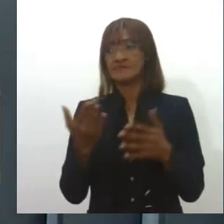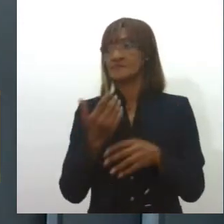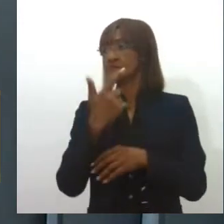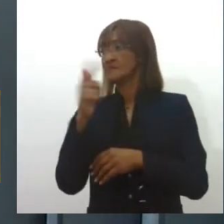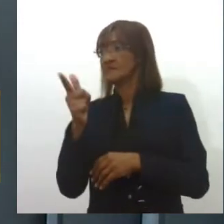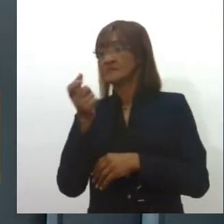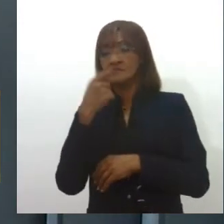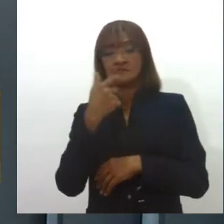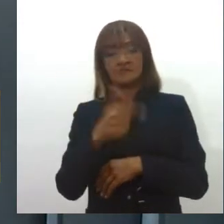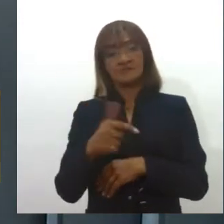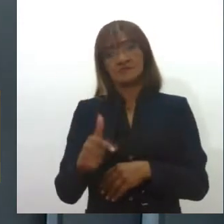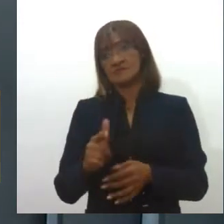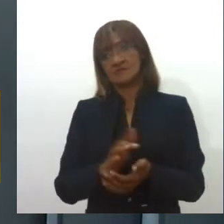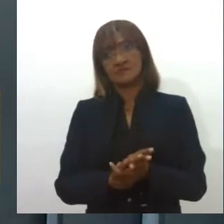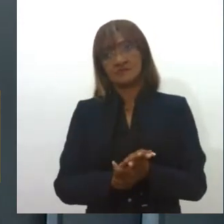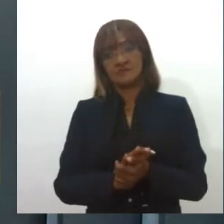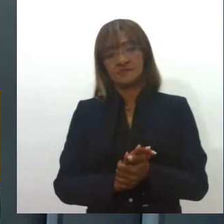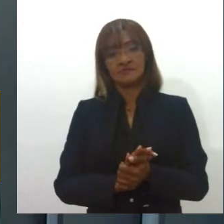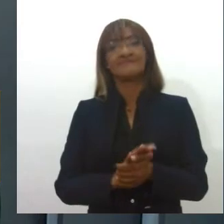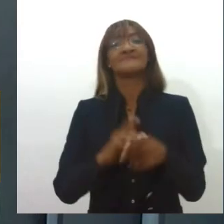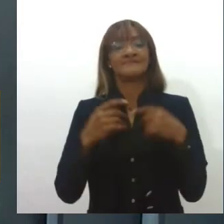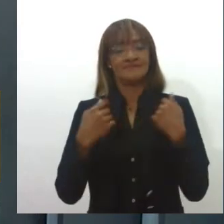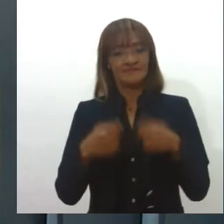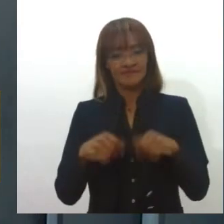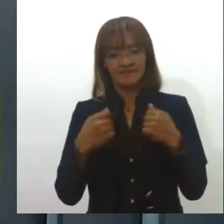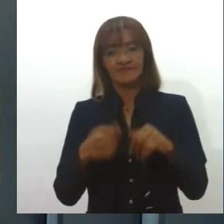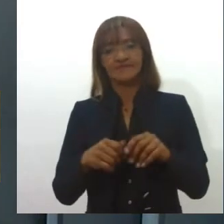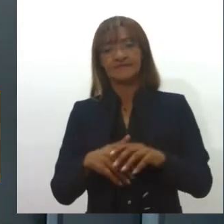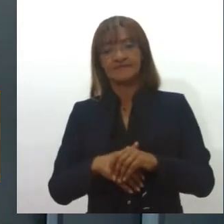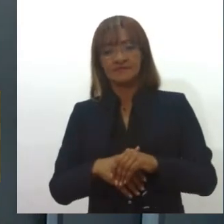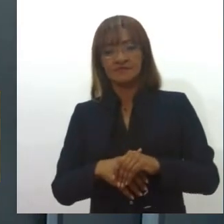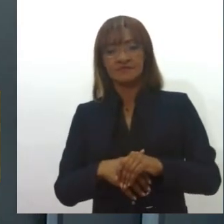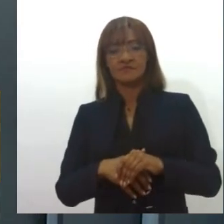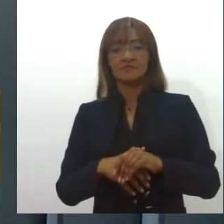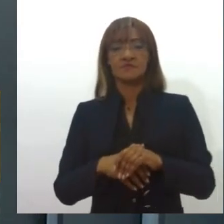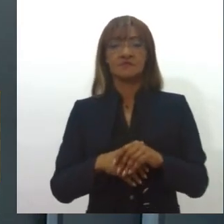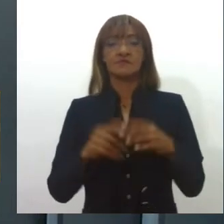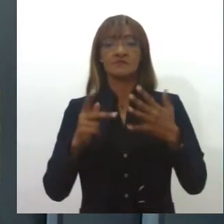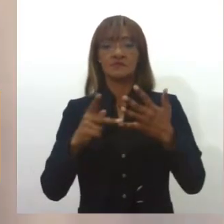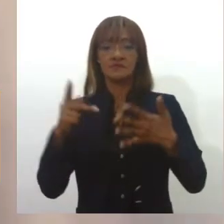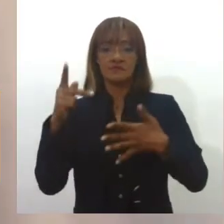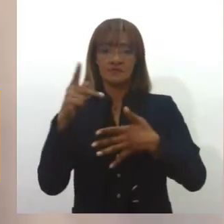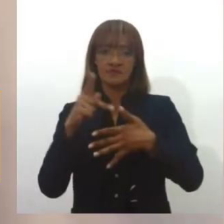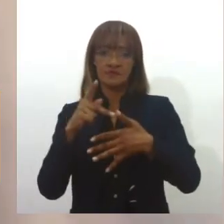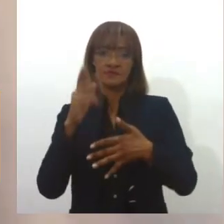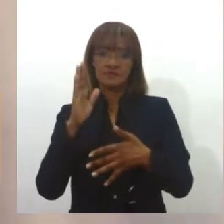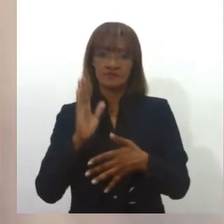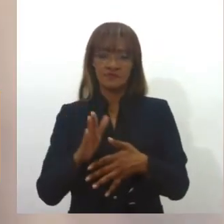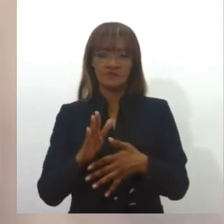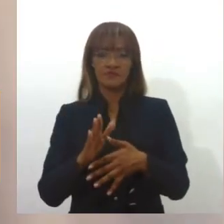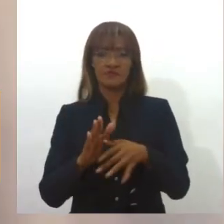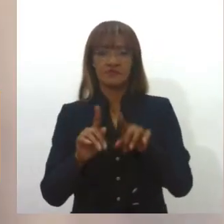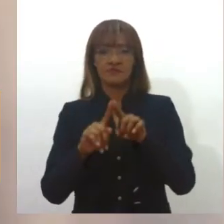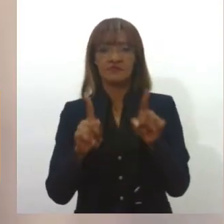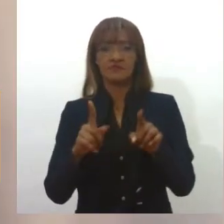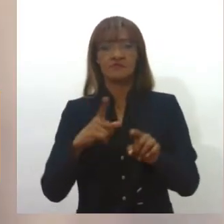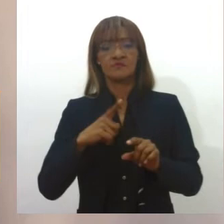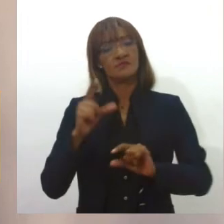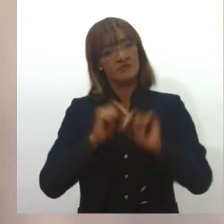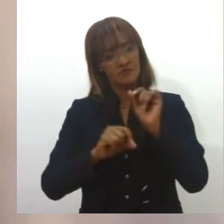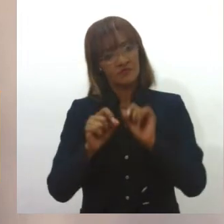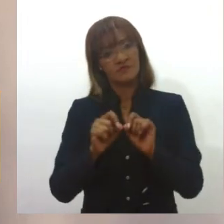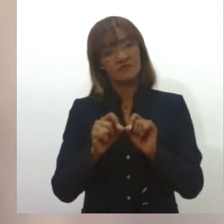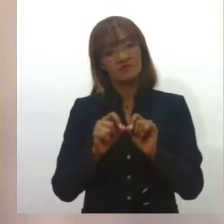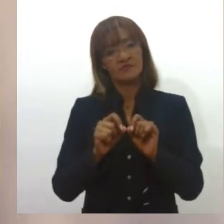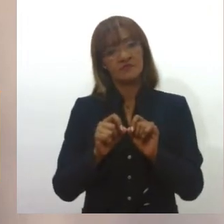Realmente, esse tem que mudar os hábitos. Isso aí, é prioridade mudar hábito de vida. A resistência existe,